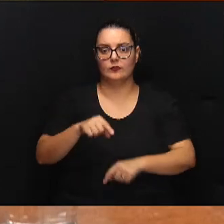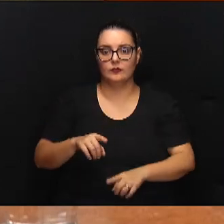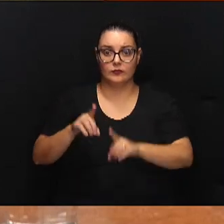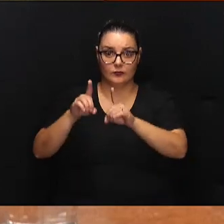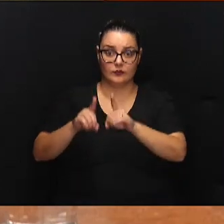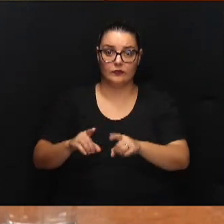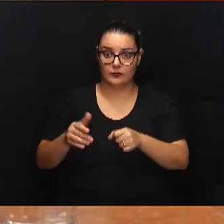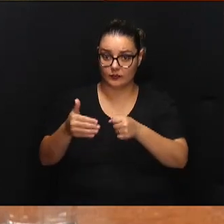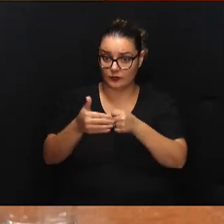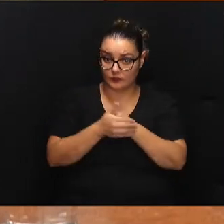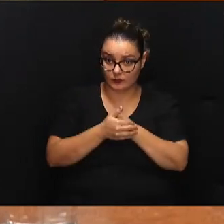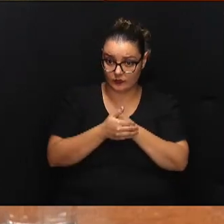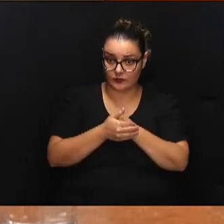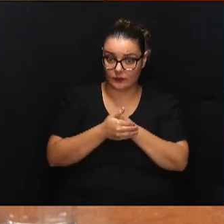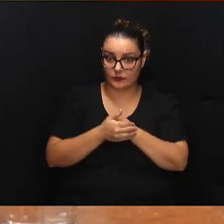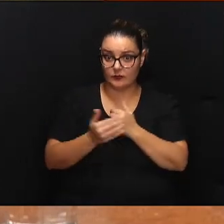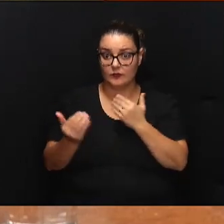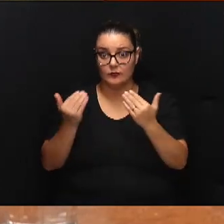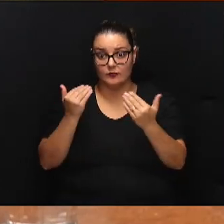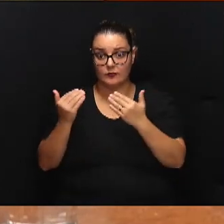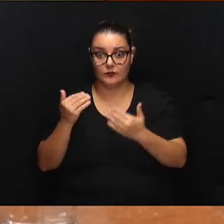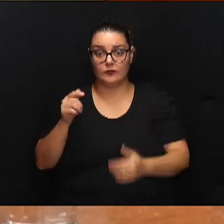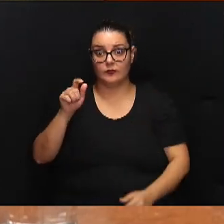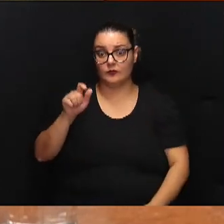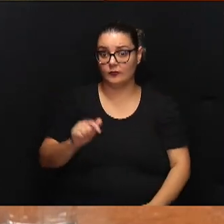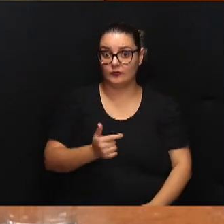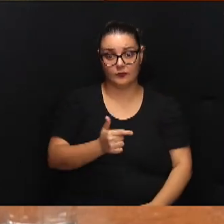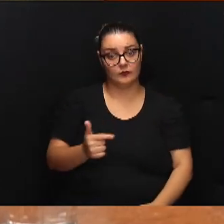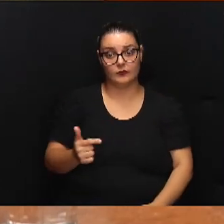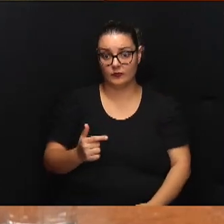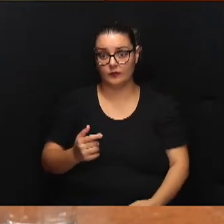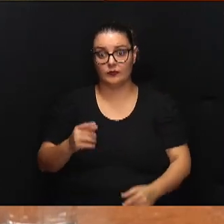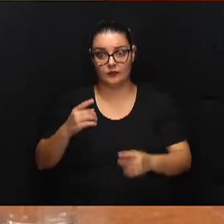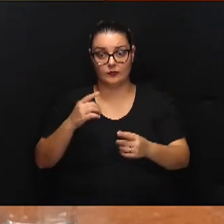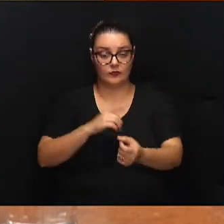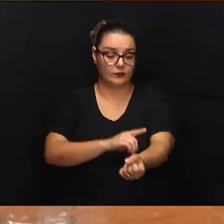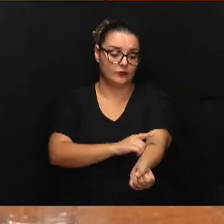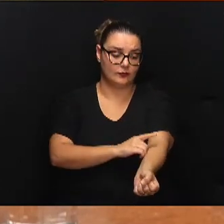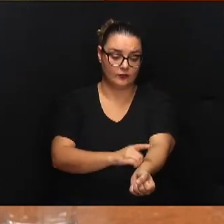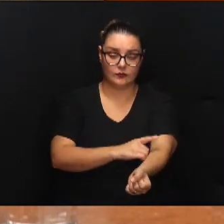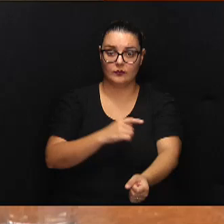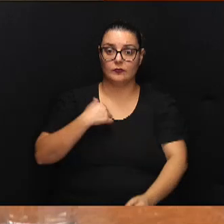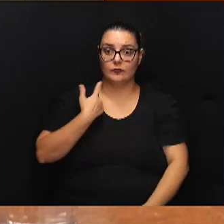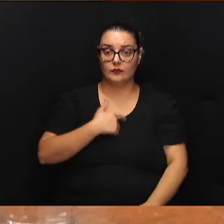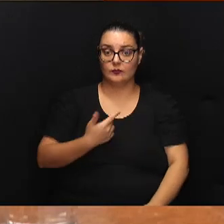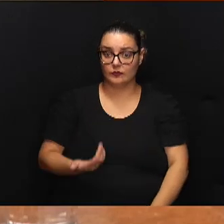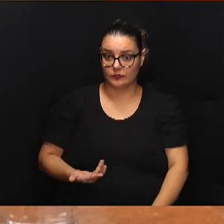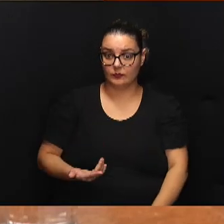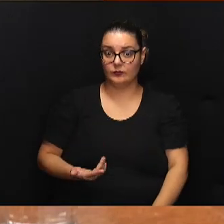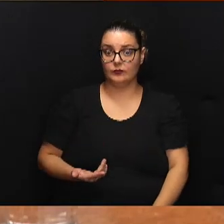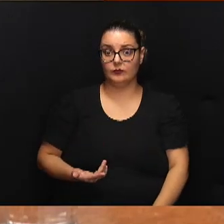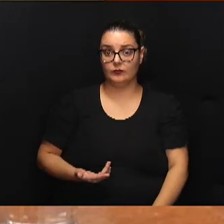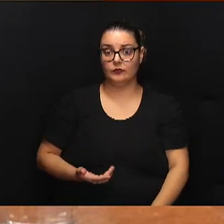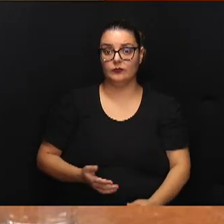invisível, porque, comparado a uma pessoa que não tem diabetes, nós demandamos muita